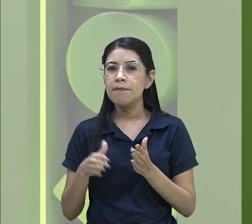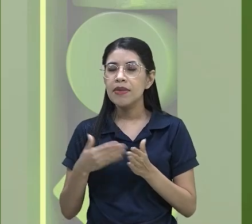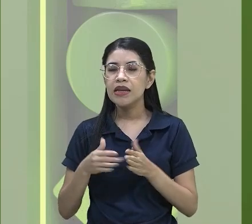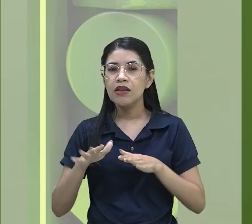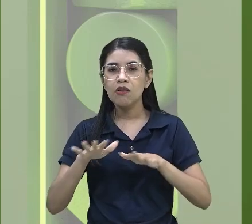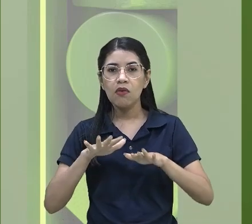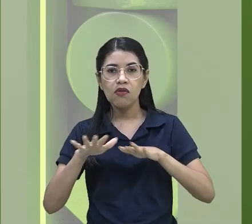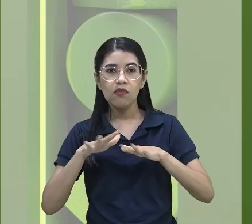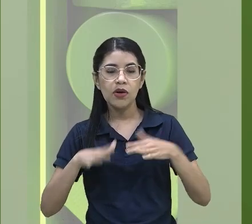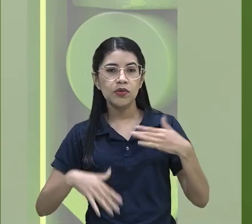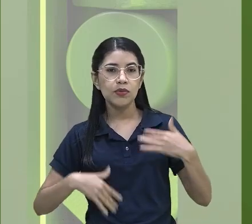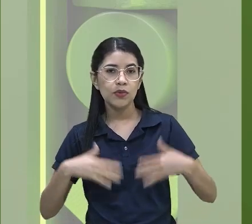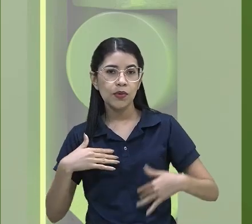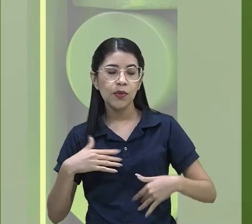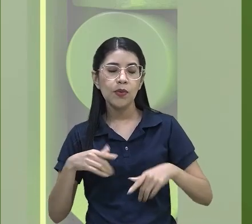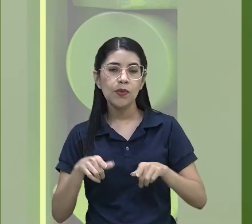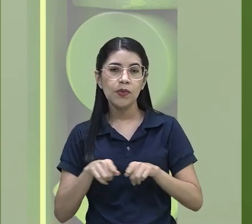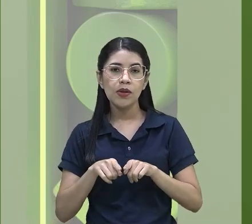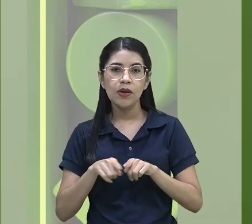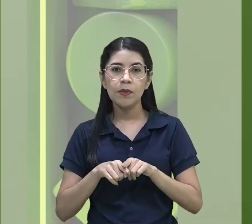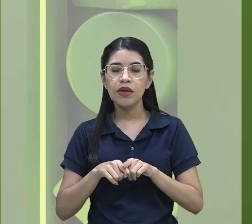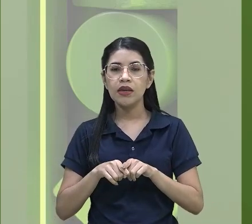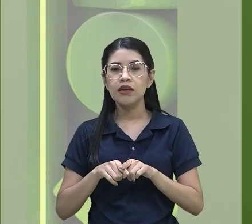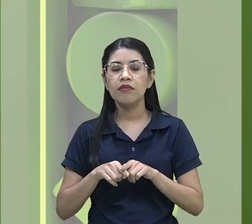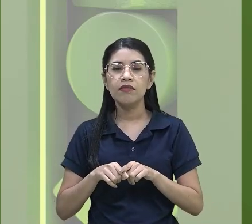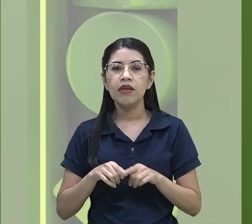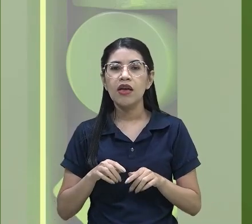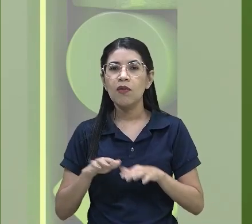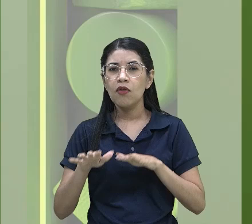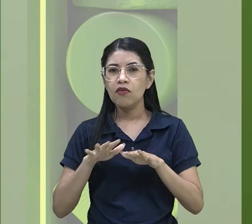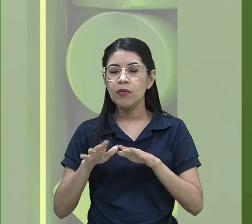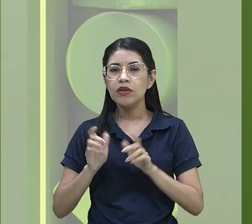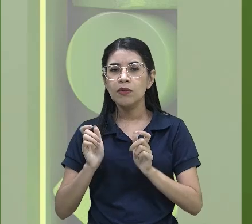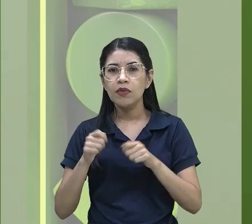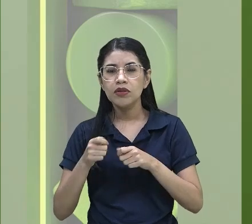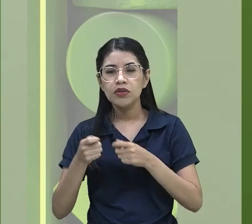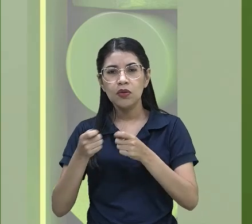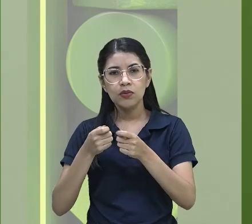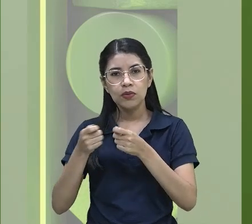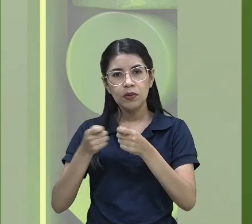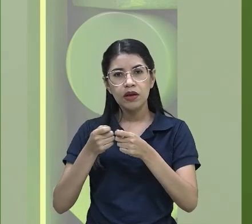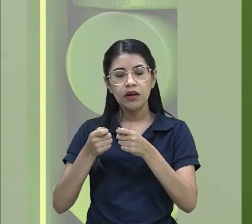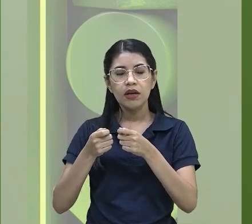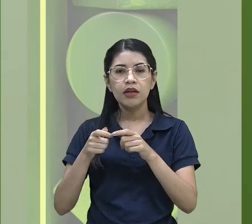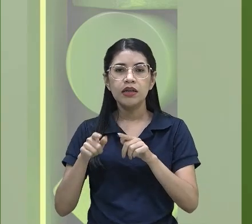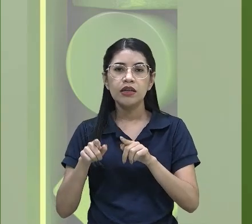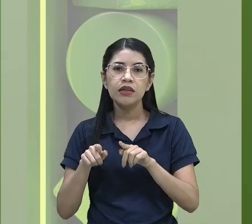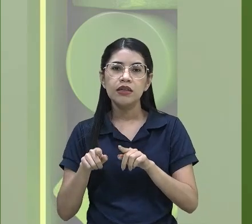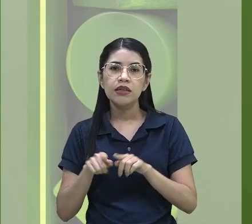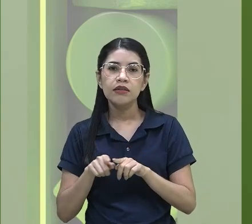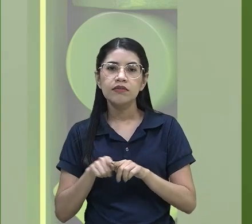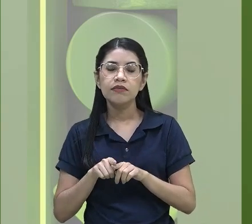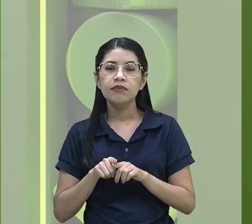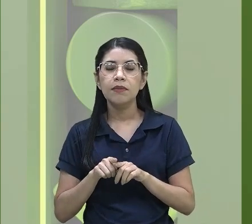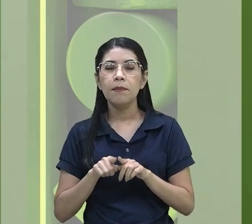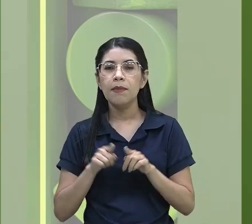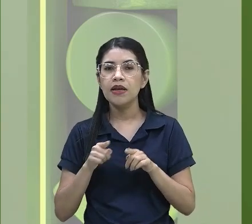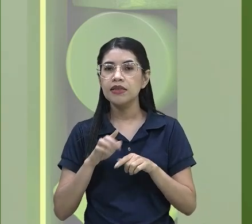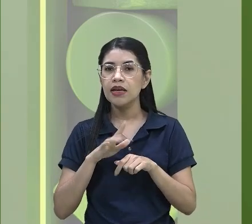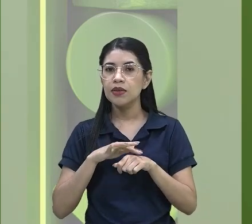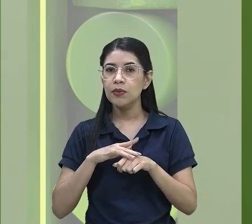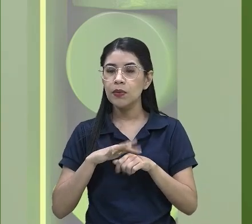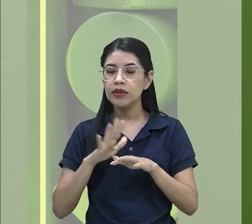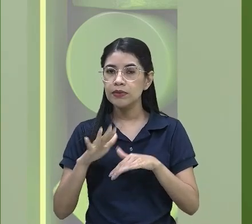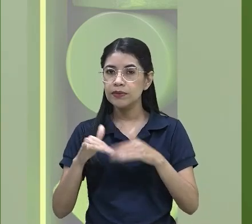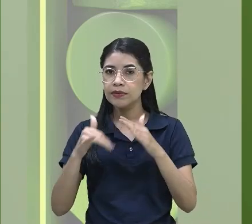gente condiciona como voluntários, aqueles que você consegue comandar, mas com uma doença